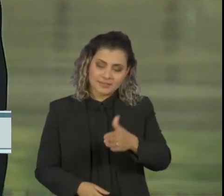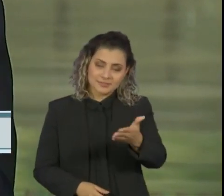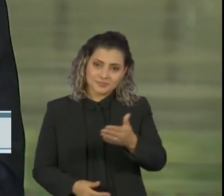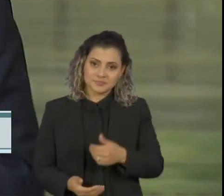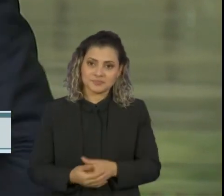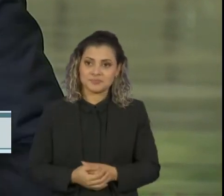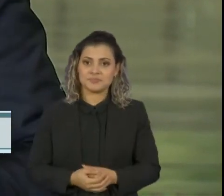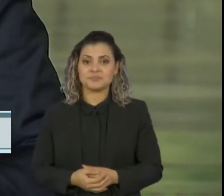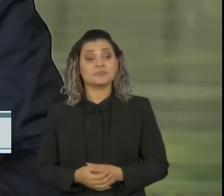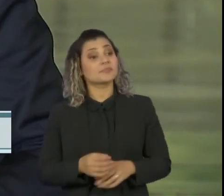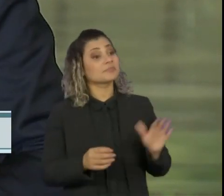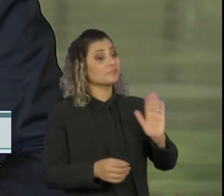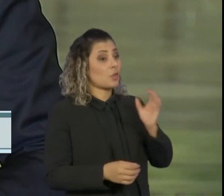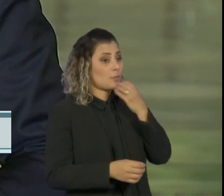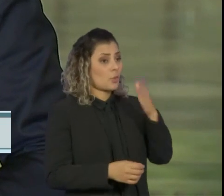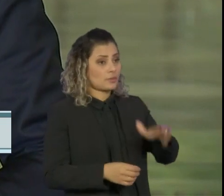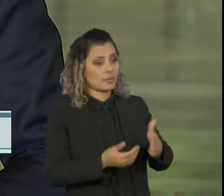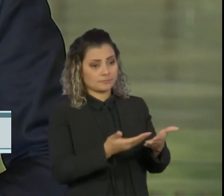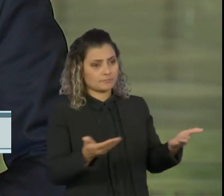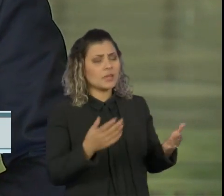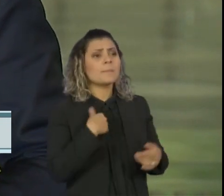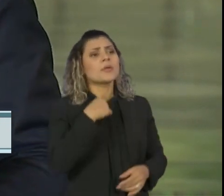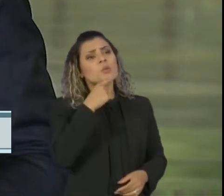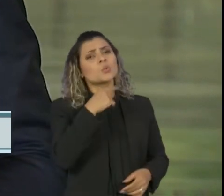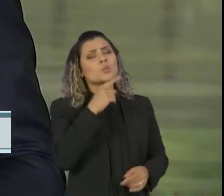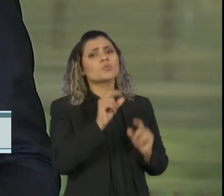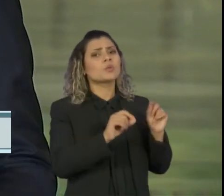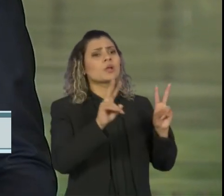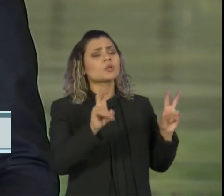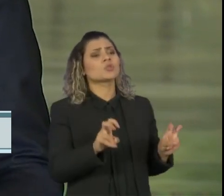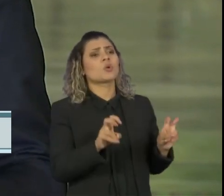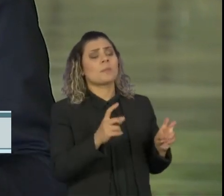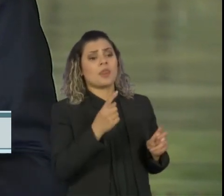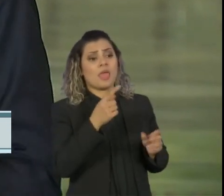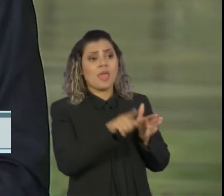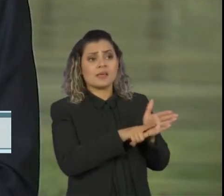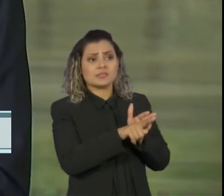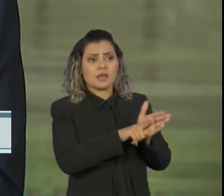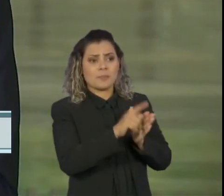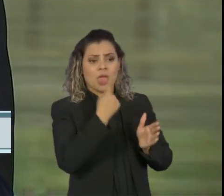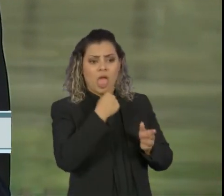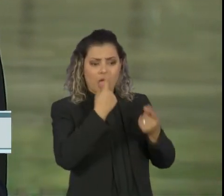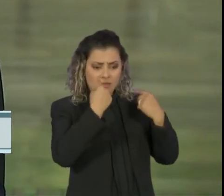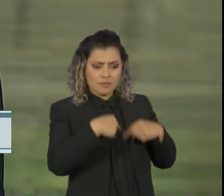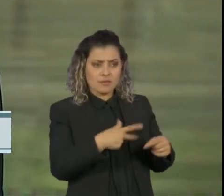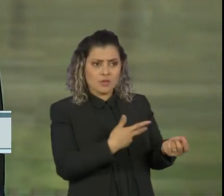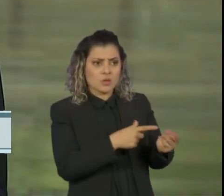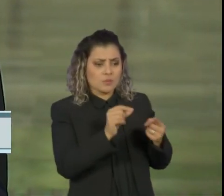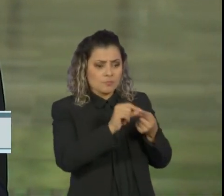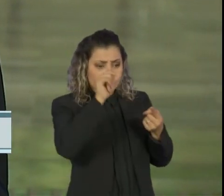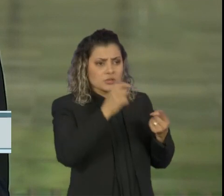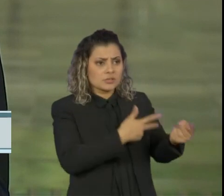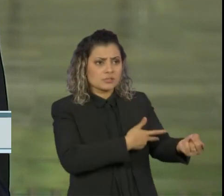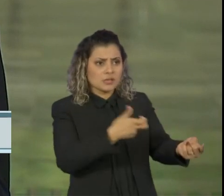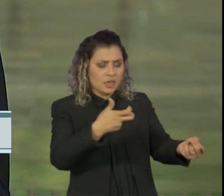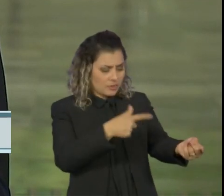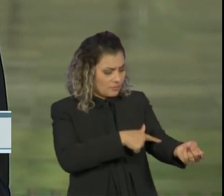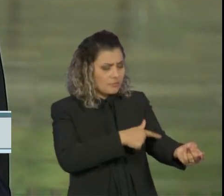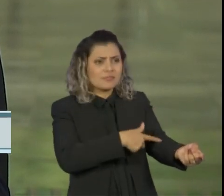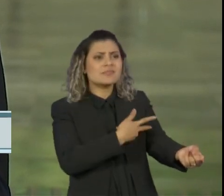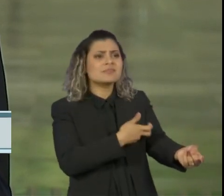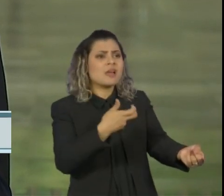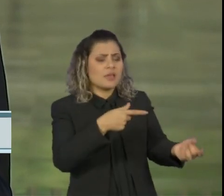favor. Olá, boa tarde a todos. A minha dúvida é sobre os testes rápidos, os testes de sorologia. Qual